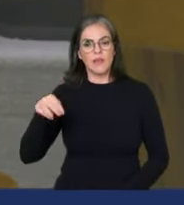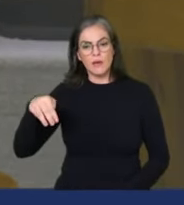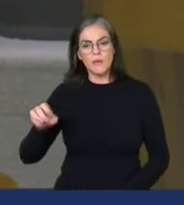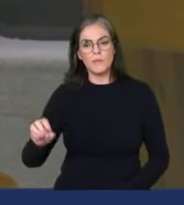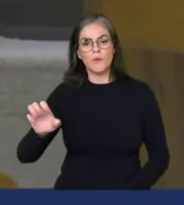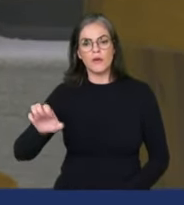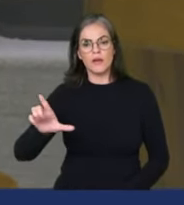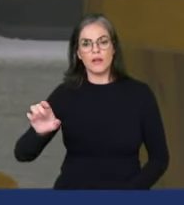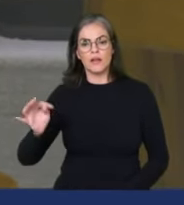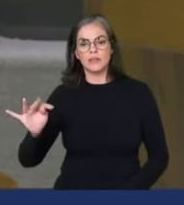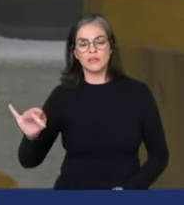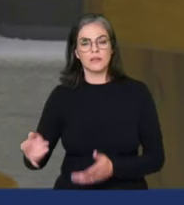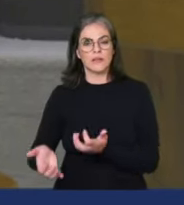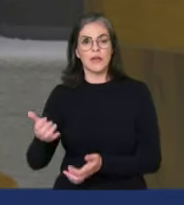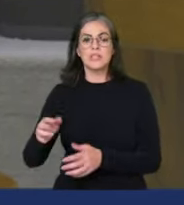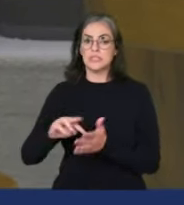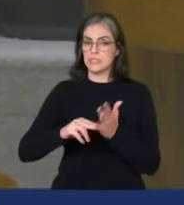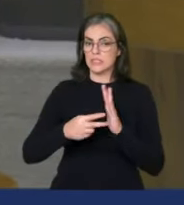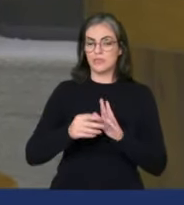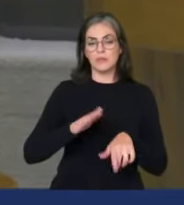mais aumento na conta de luz.